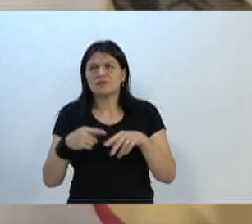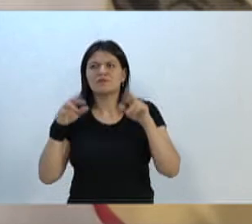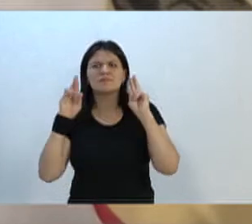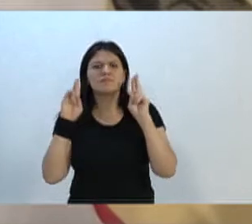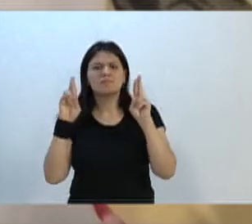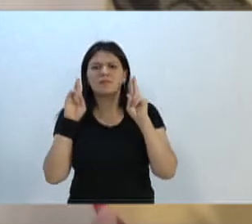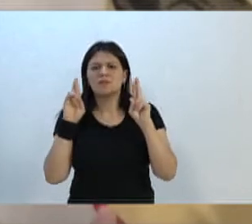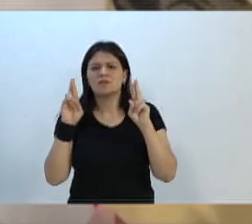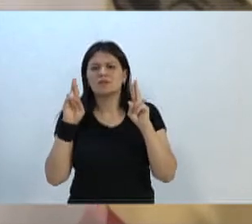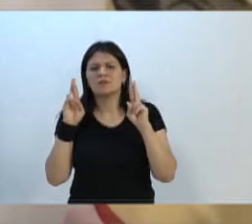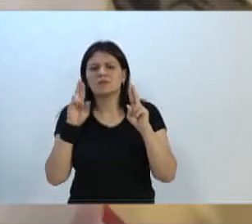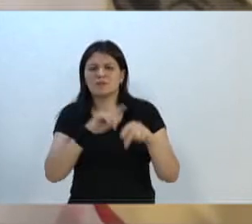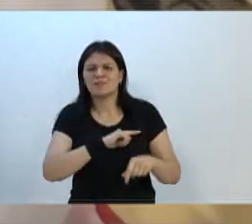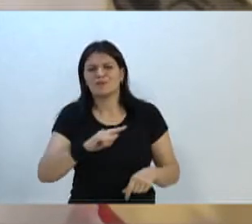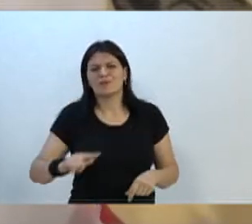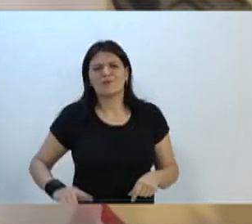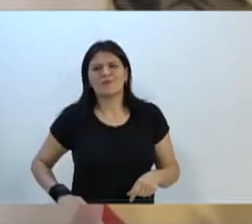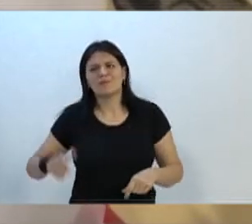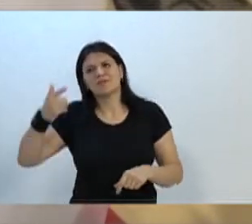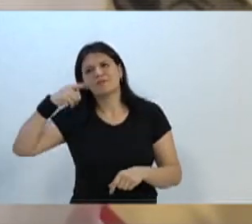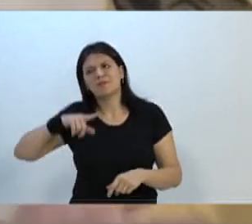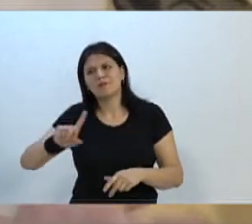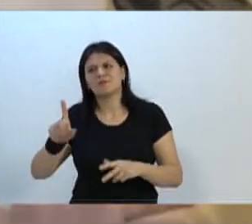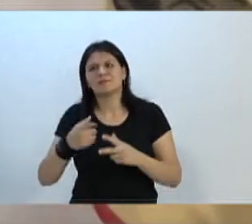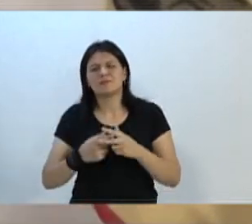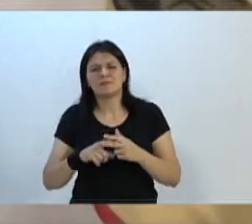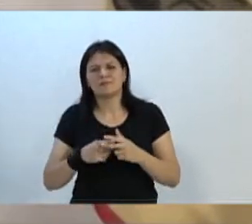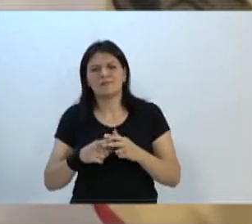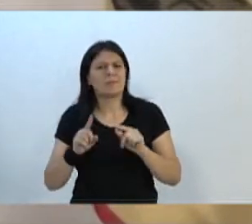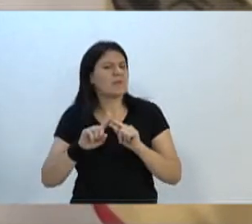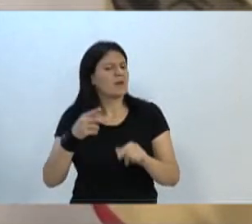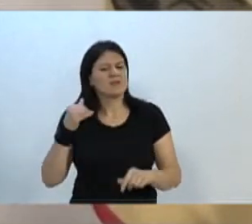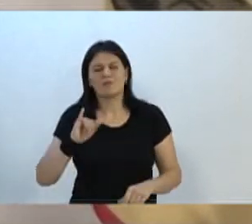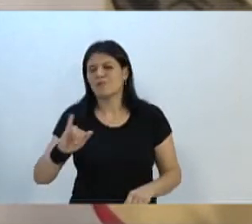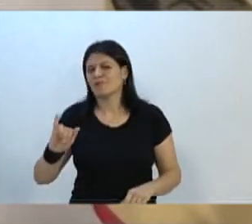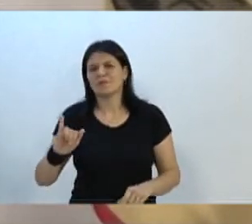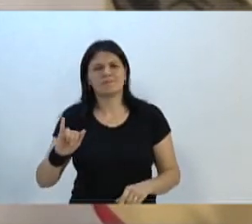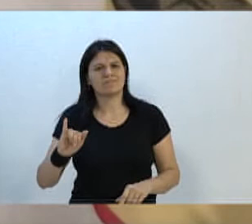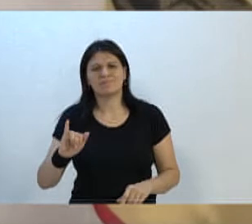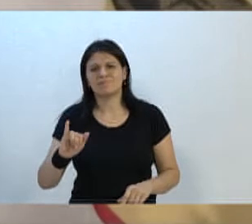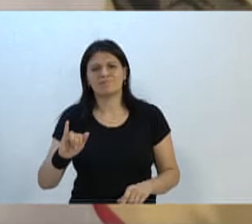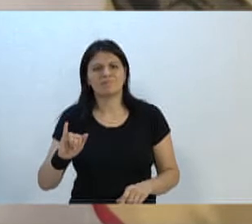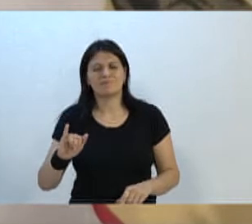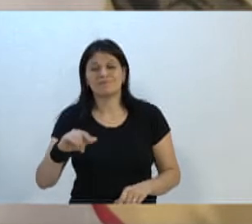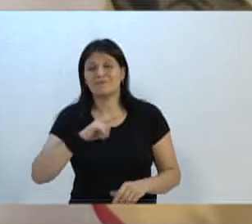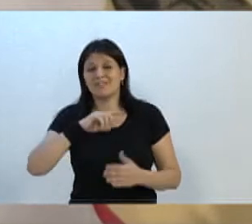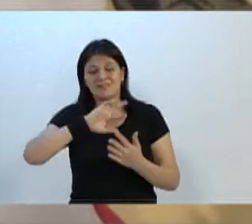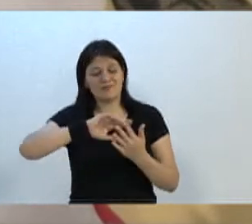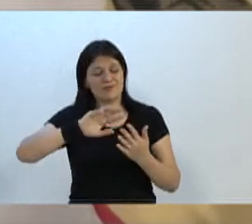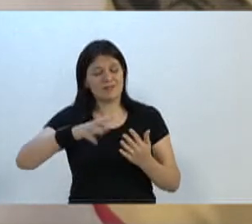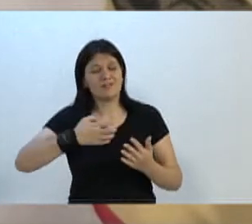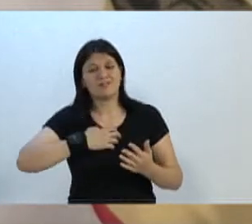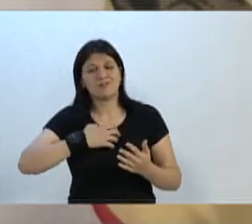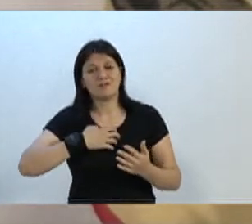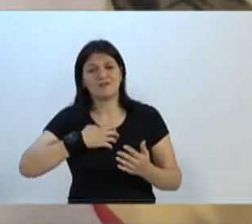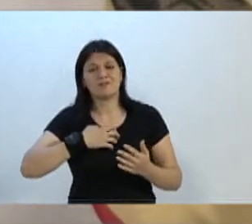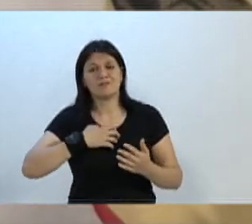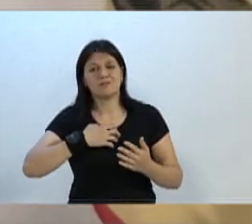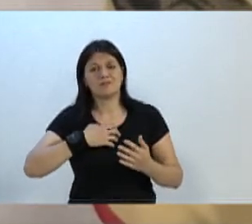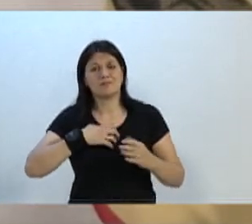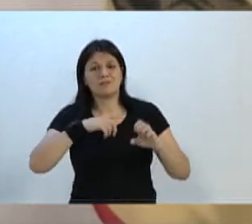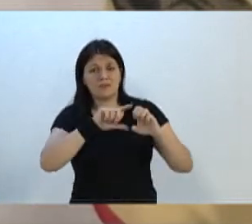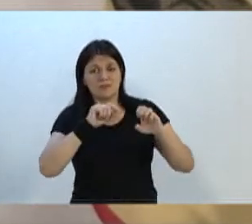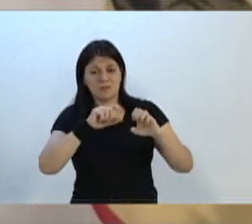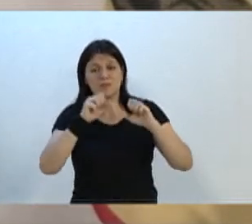de que o governo vai realmente resolver todos os nossos problemas mas ele não vai existem diversas formas que o mercado pode atuar na educação